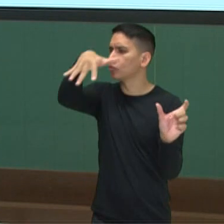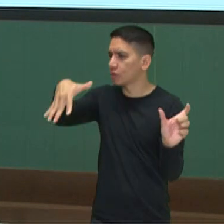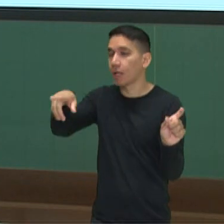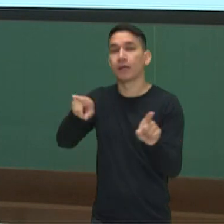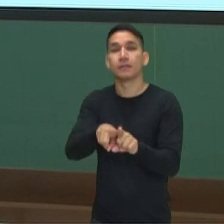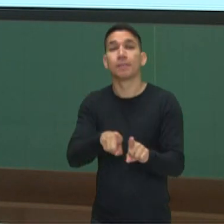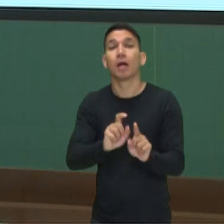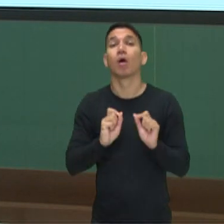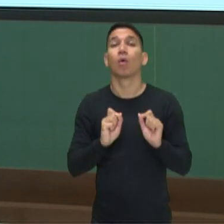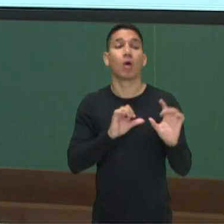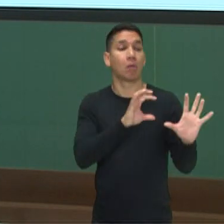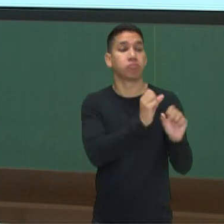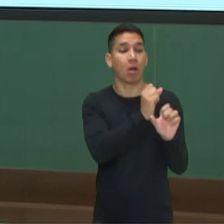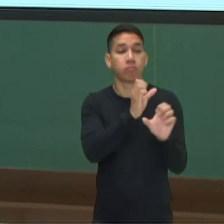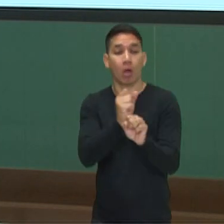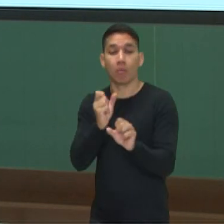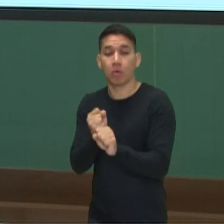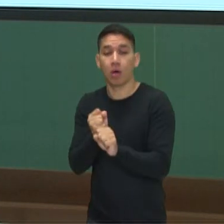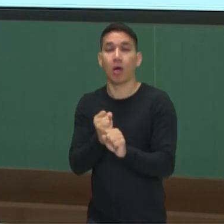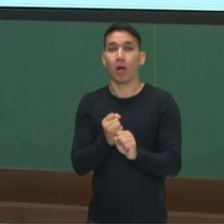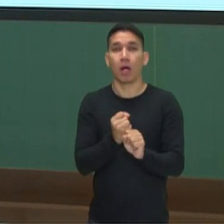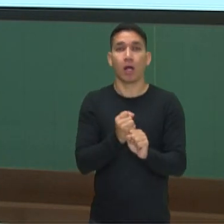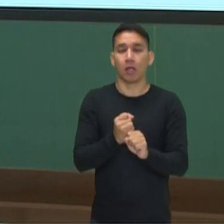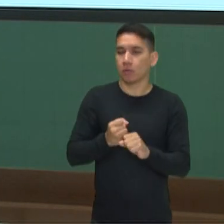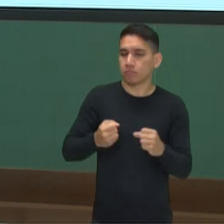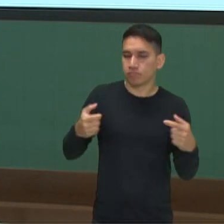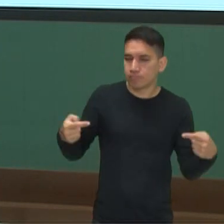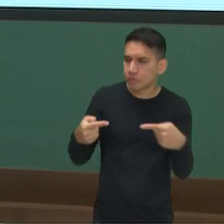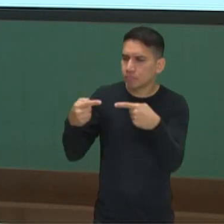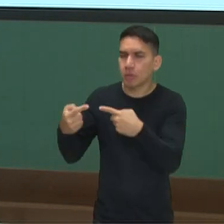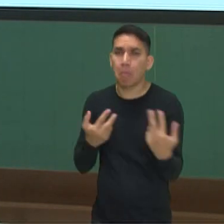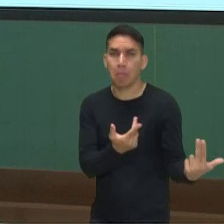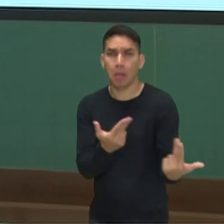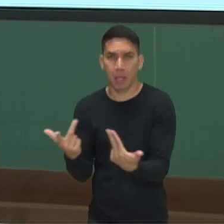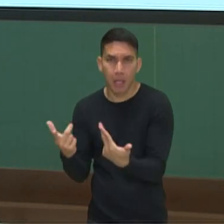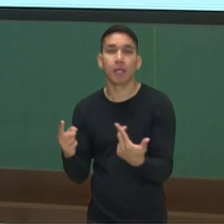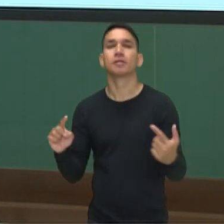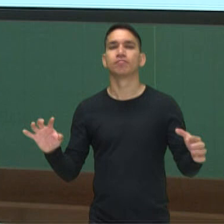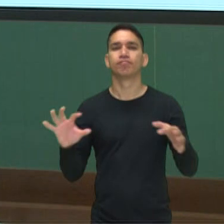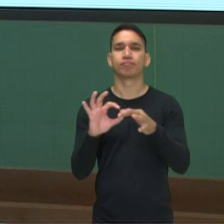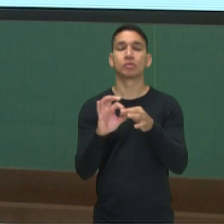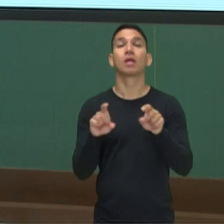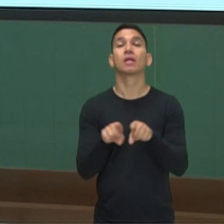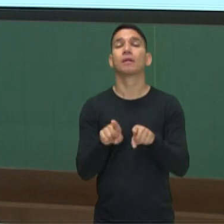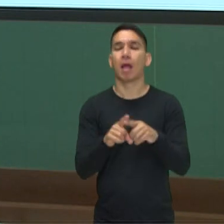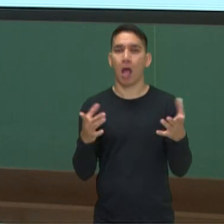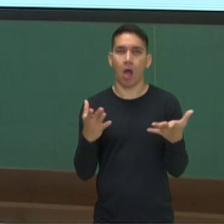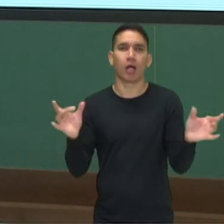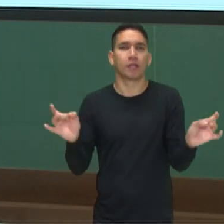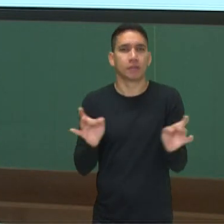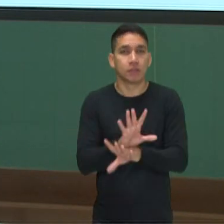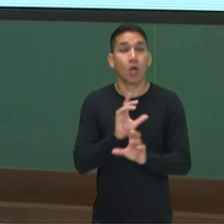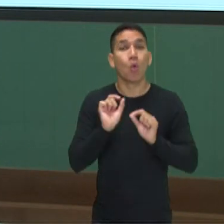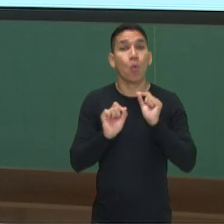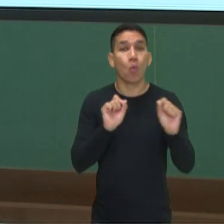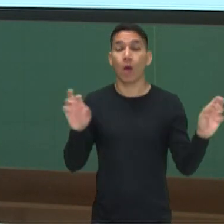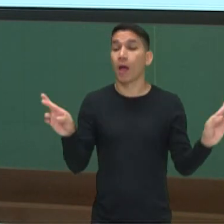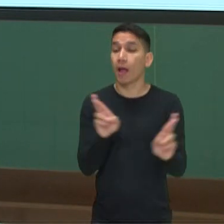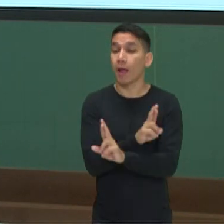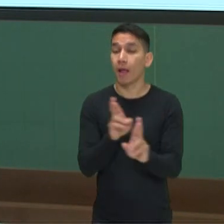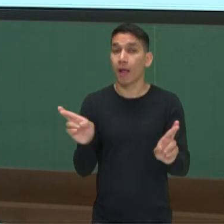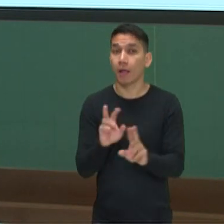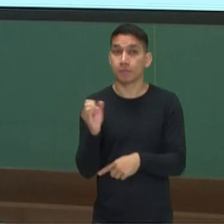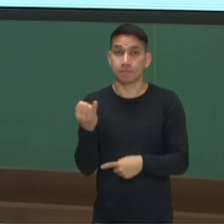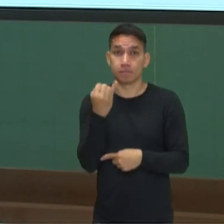de termos semelhantes, tá bom? E com isso a gente finaliza mostrando a relação